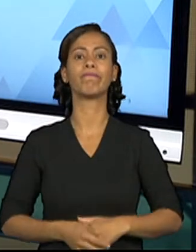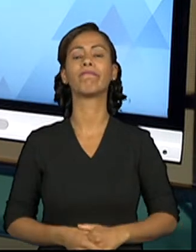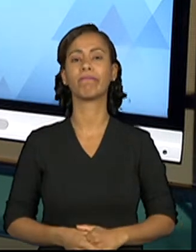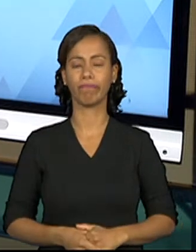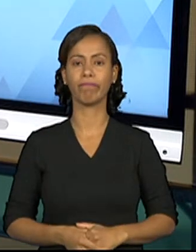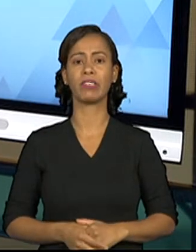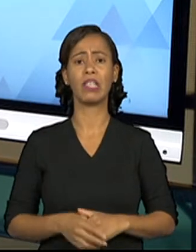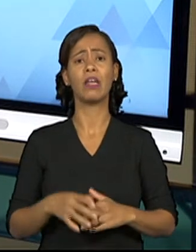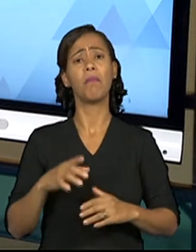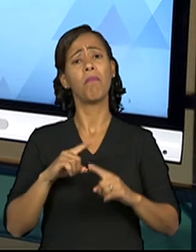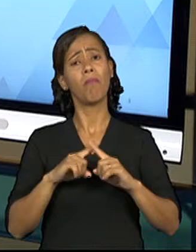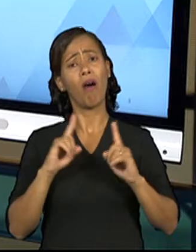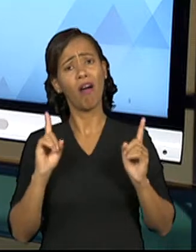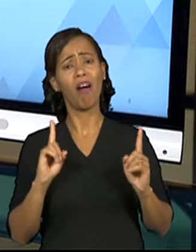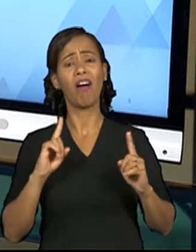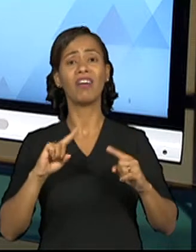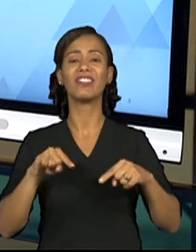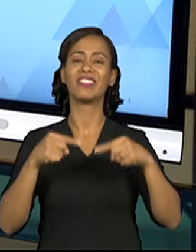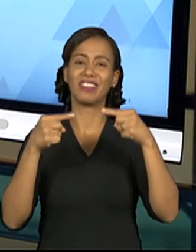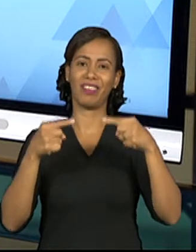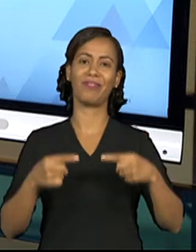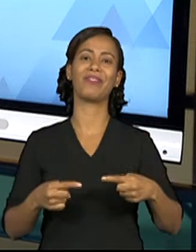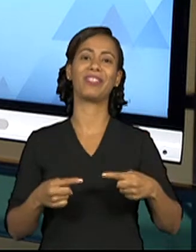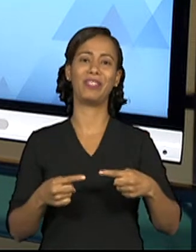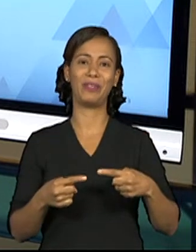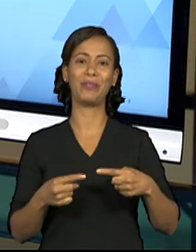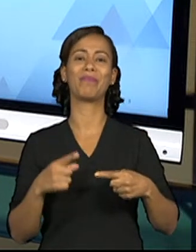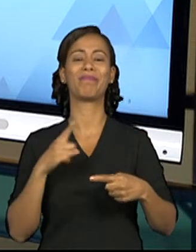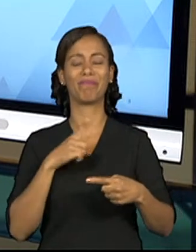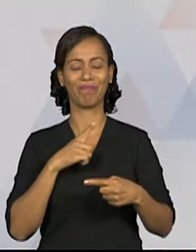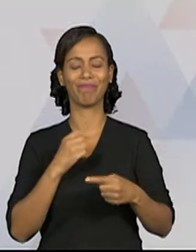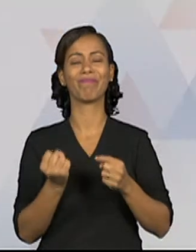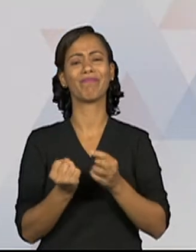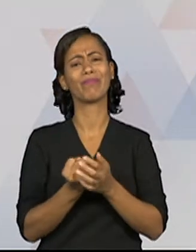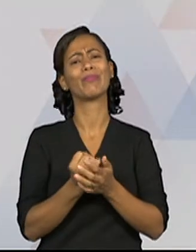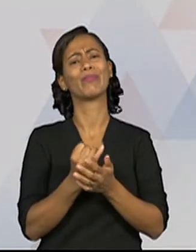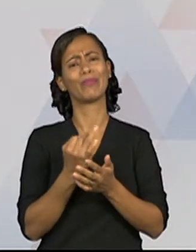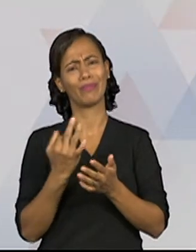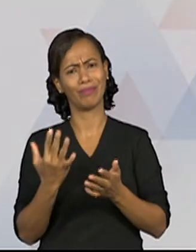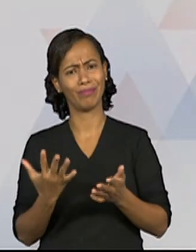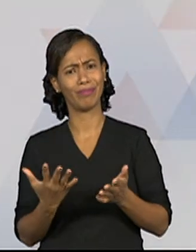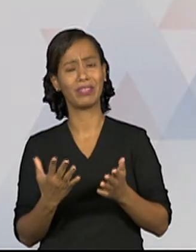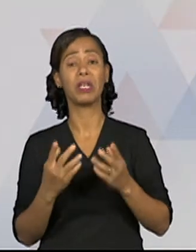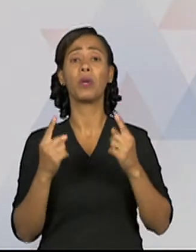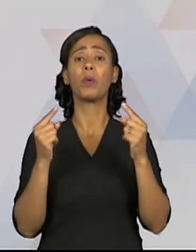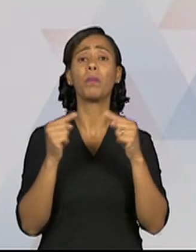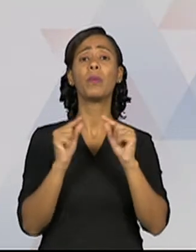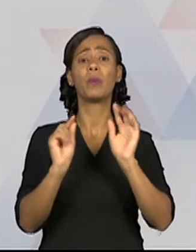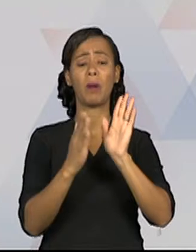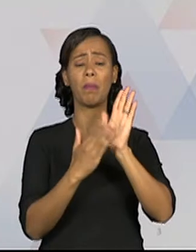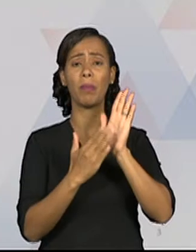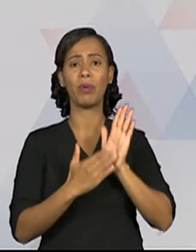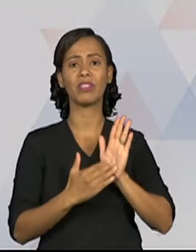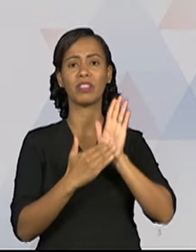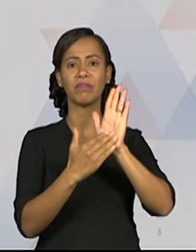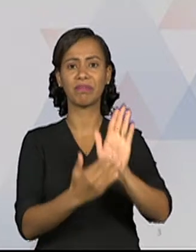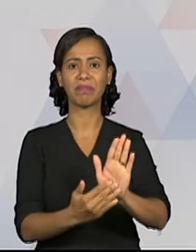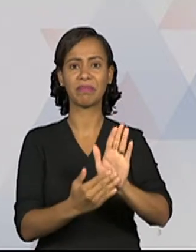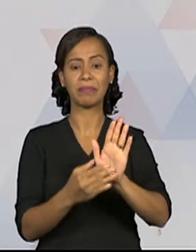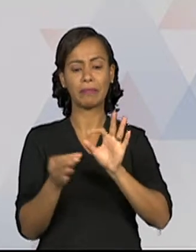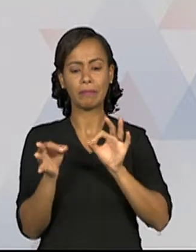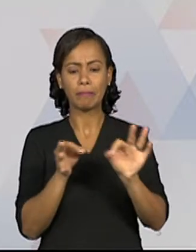alguns desafios, né, começam a aparecer, como as propostas que devem ser planejadas